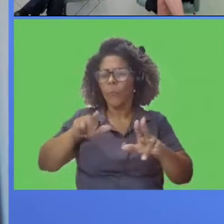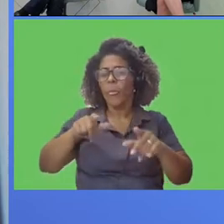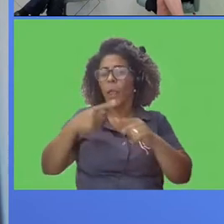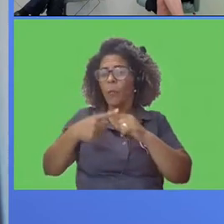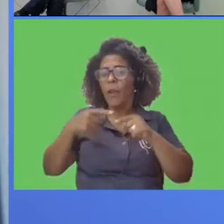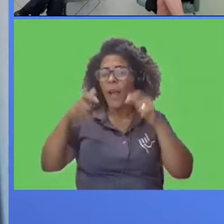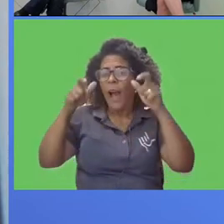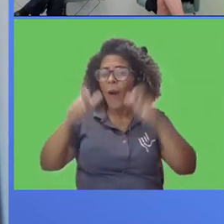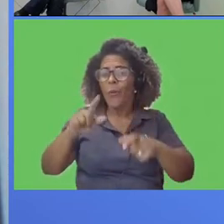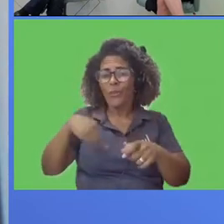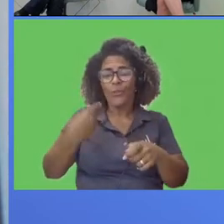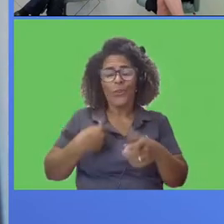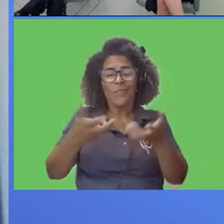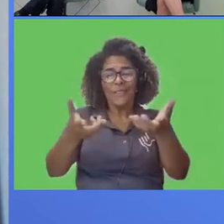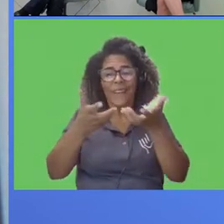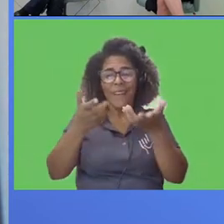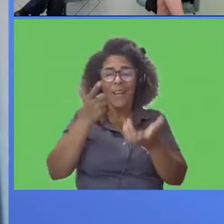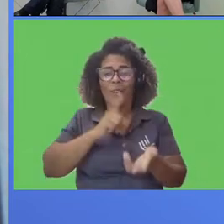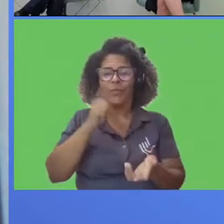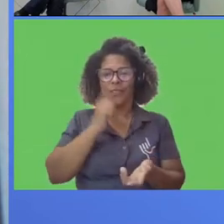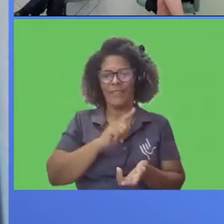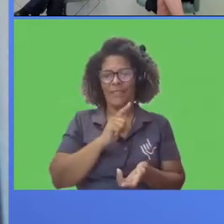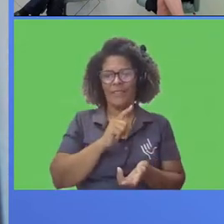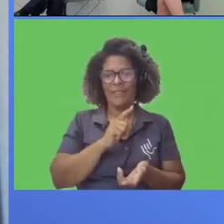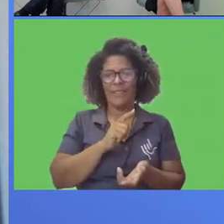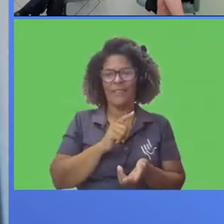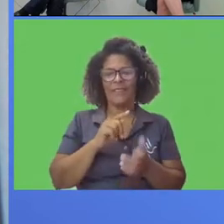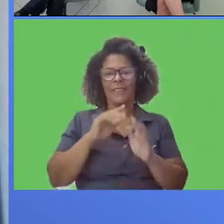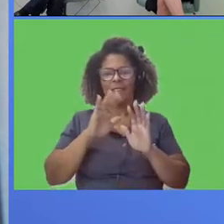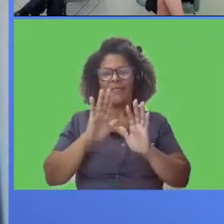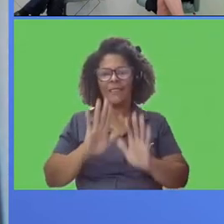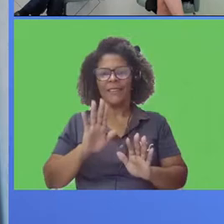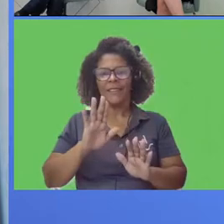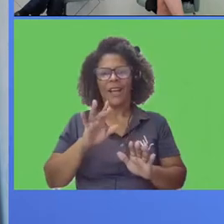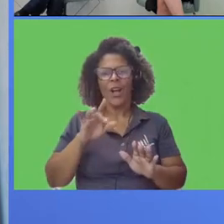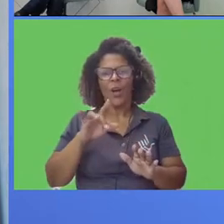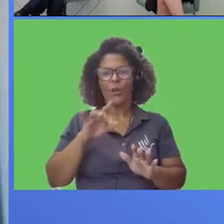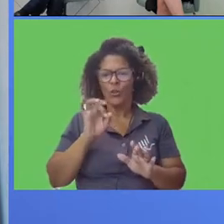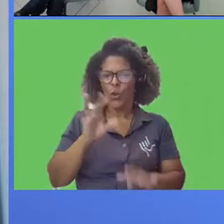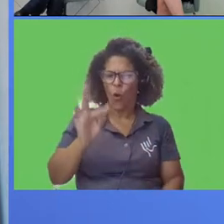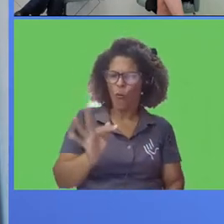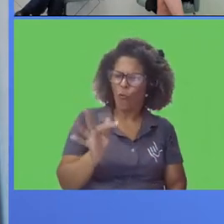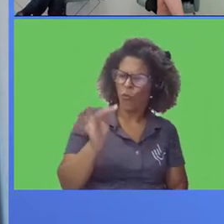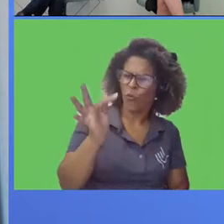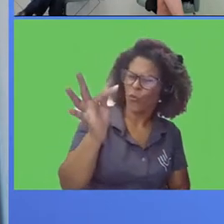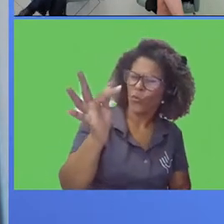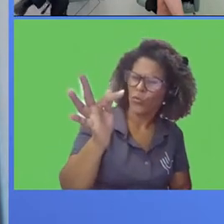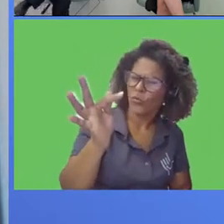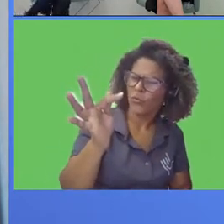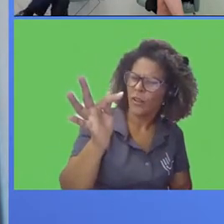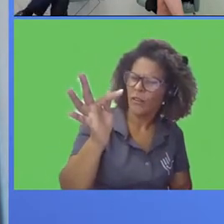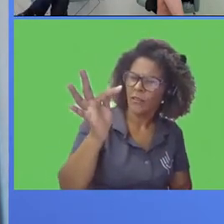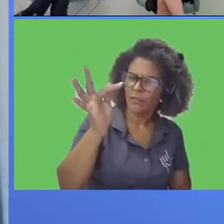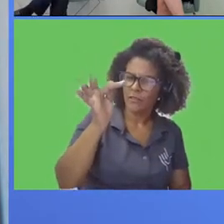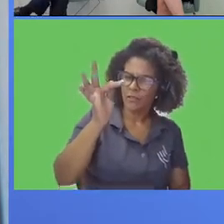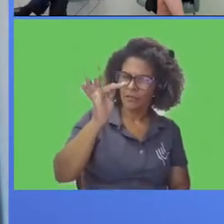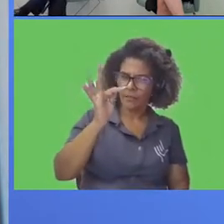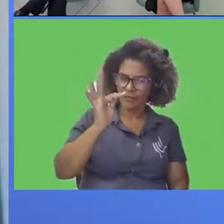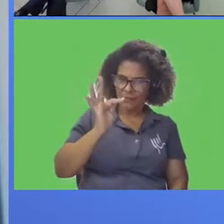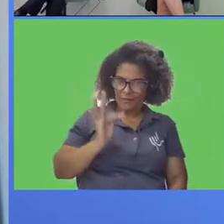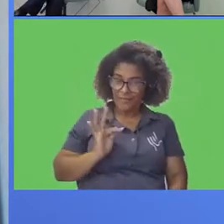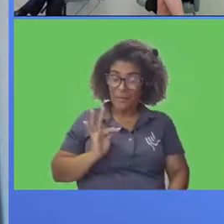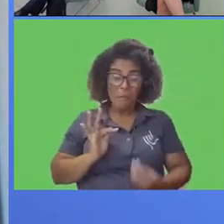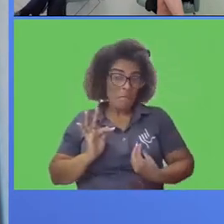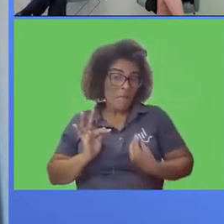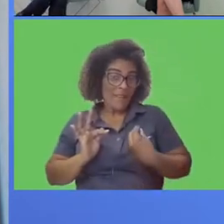queremos alcançar. Mas é um horizonte que, ao mesmo tempo, ele não tem que estar só no futuro. é um horizonte que precisa se fazer